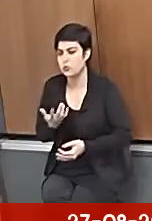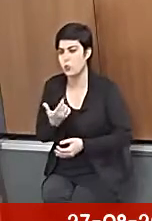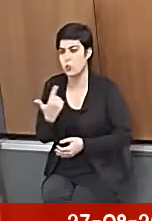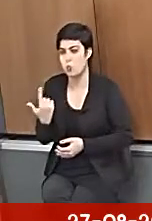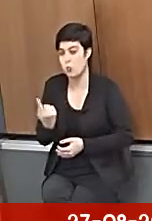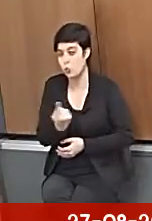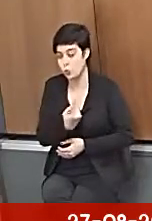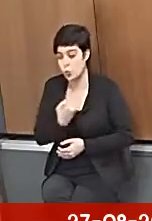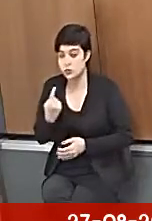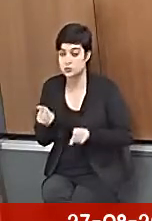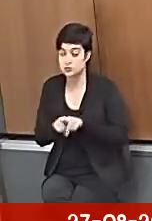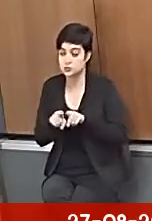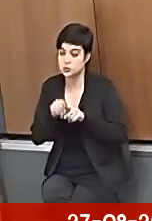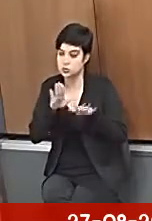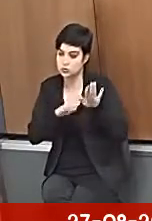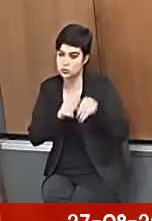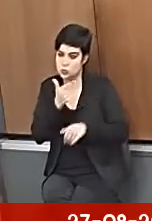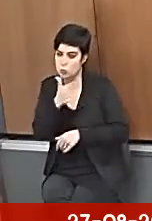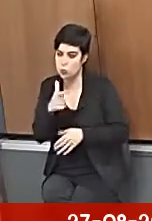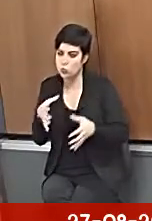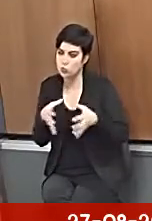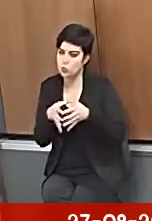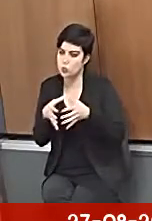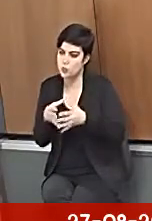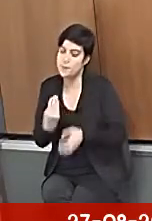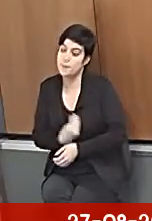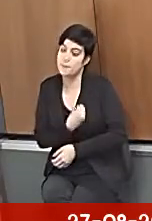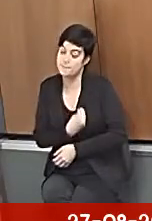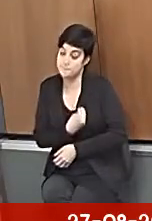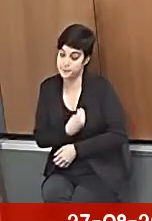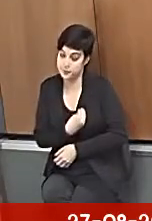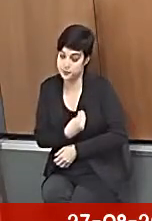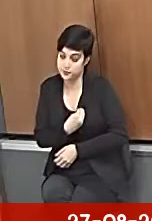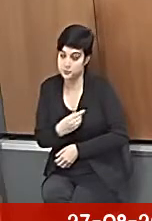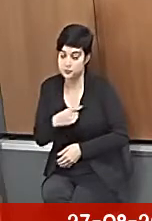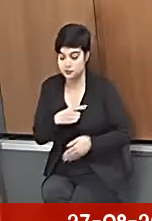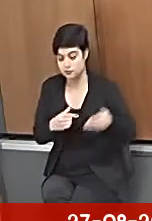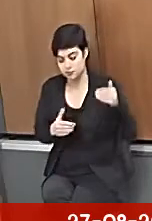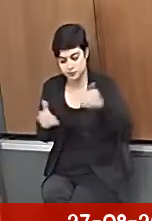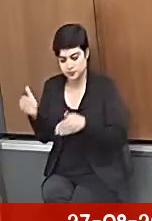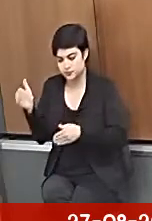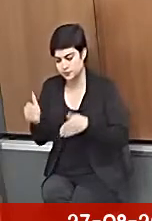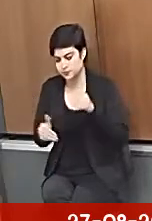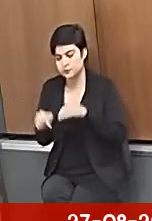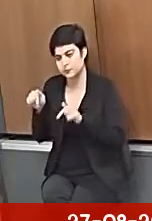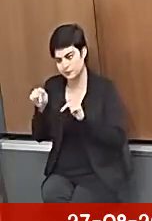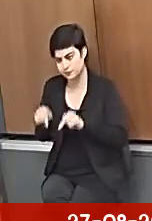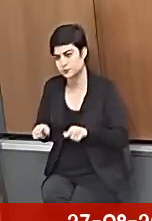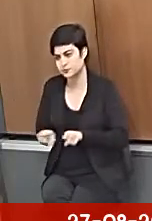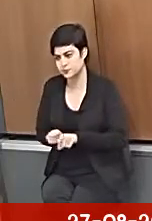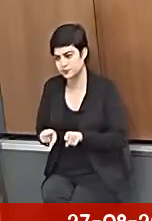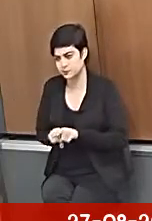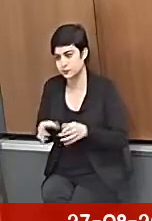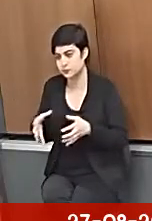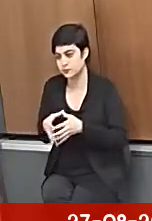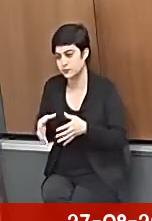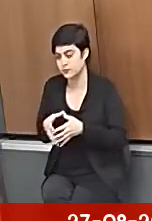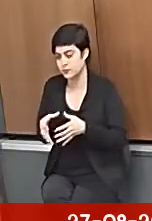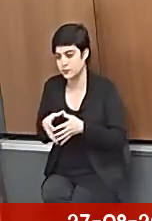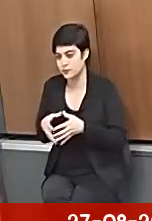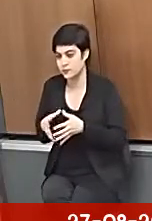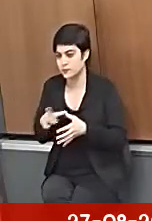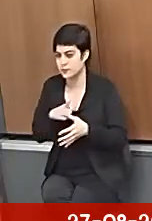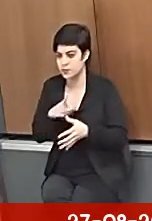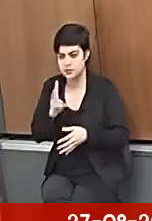instituições se nos permitir instituições que freqüentam essa casa aqui e essa comissão que uma comissão extremamente